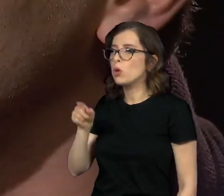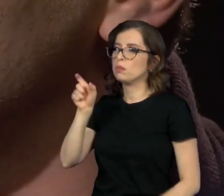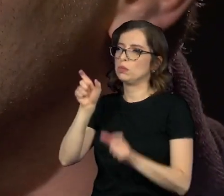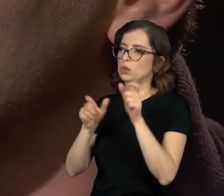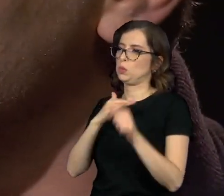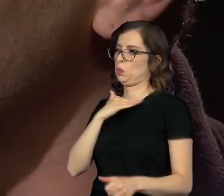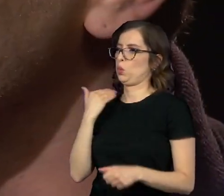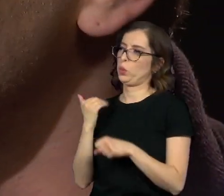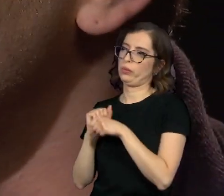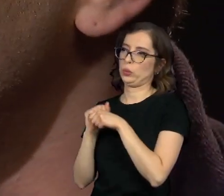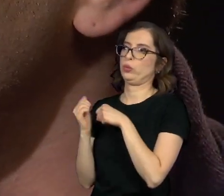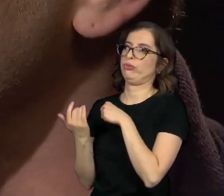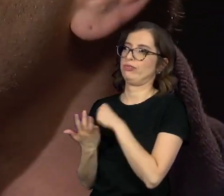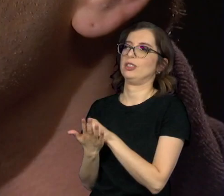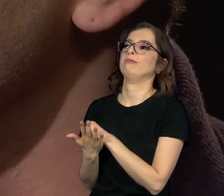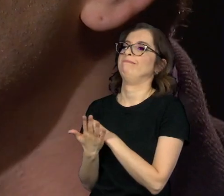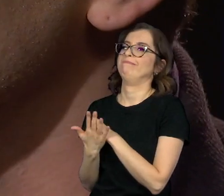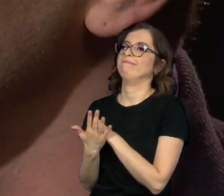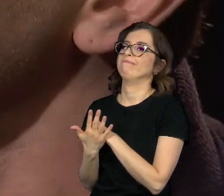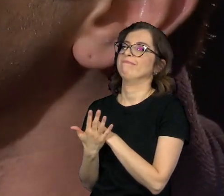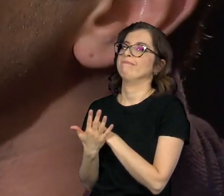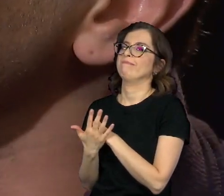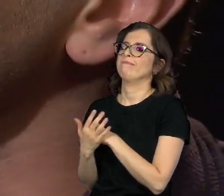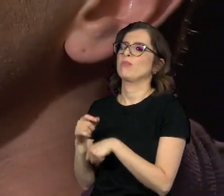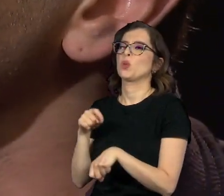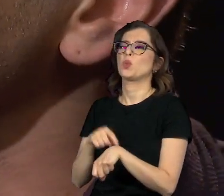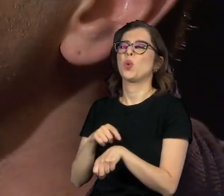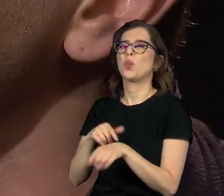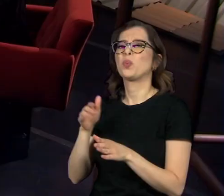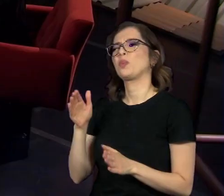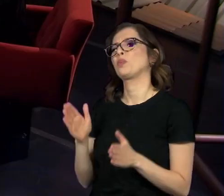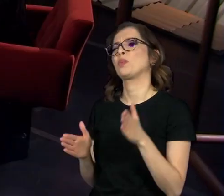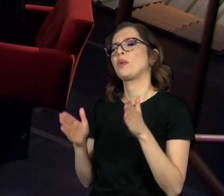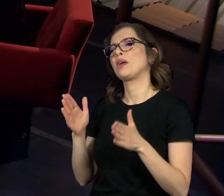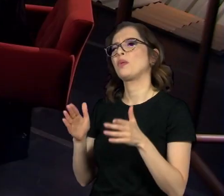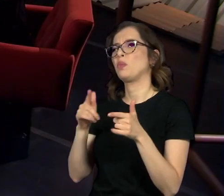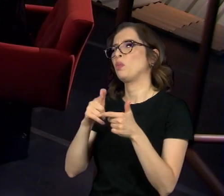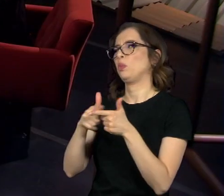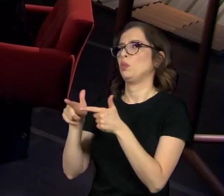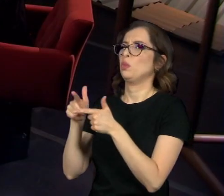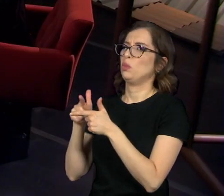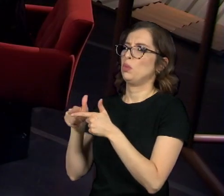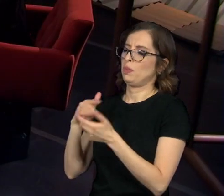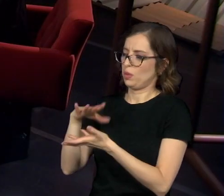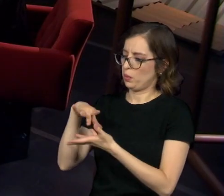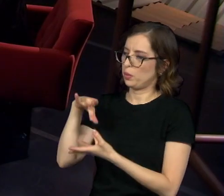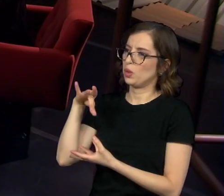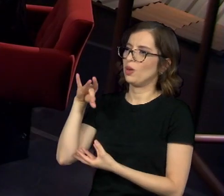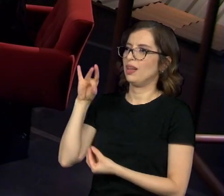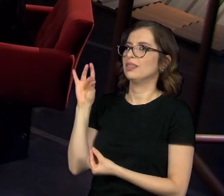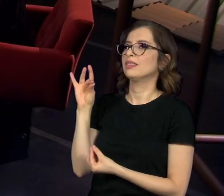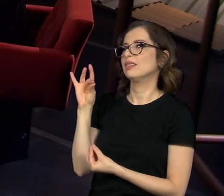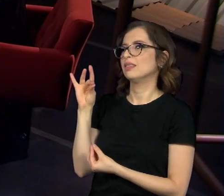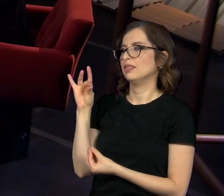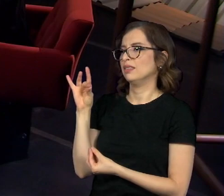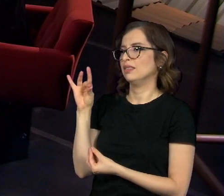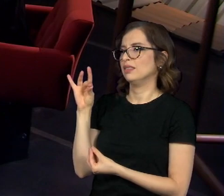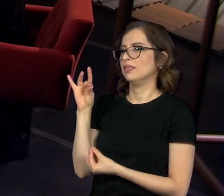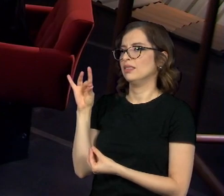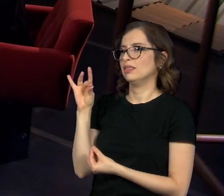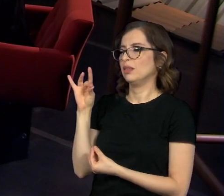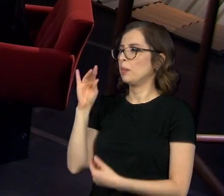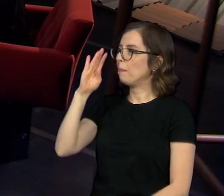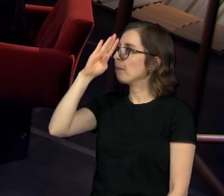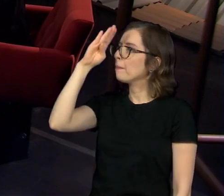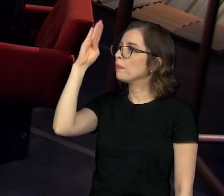Vivemos um período de crise da democracia. Acho que vai ser um país que